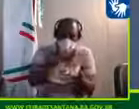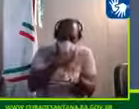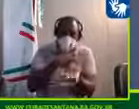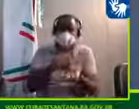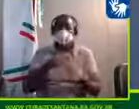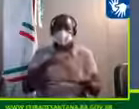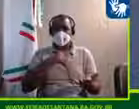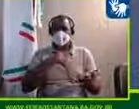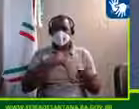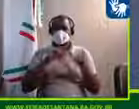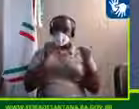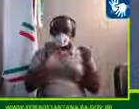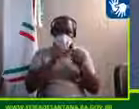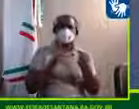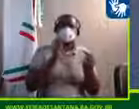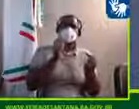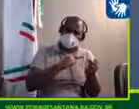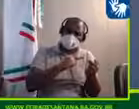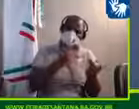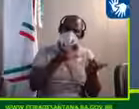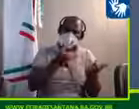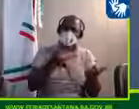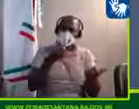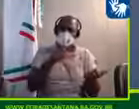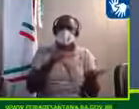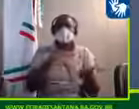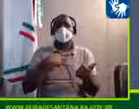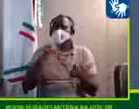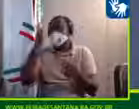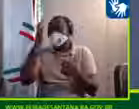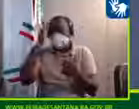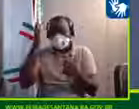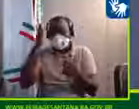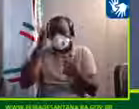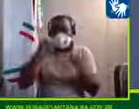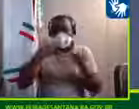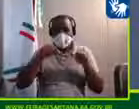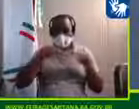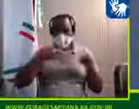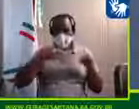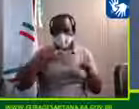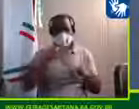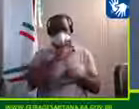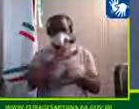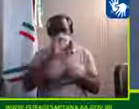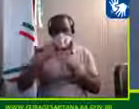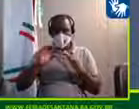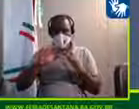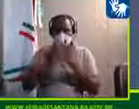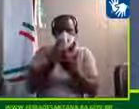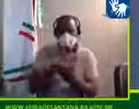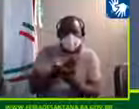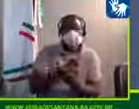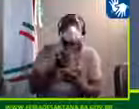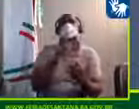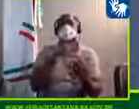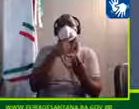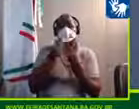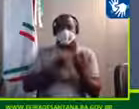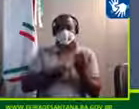Essa solução será implementada. Não vi ainda também alternativas na rede privada, porque se tivermos uma alternativa que